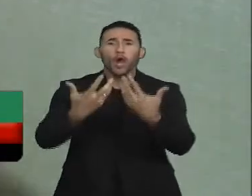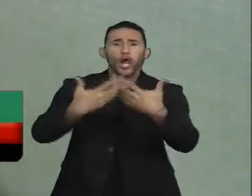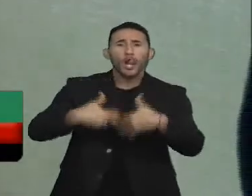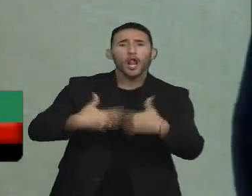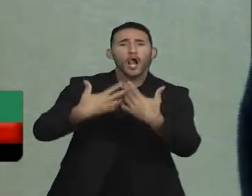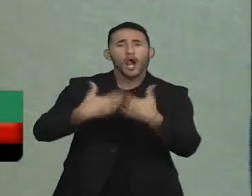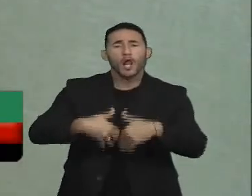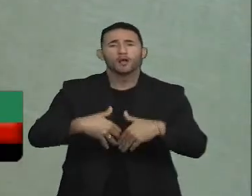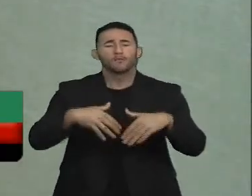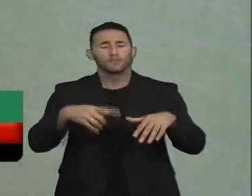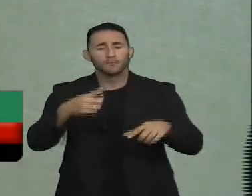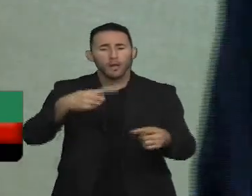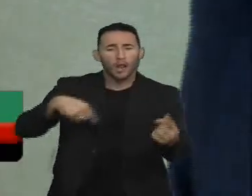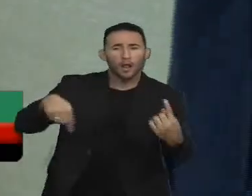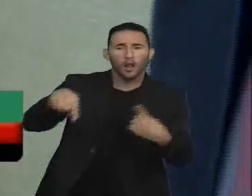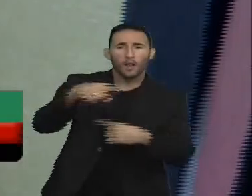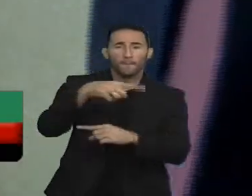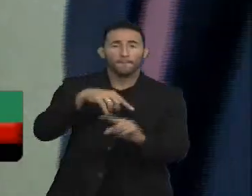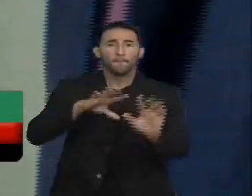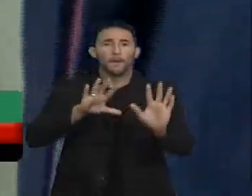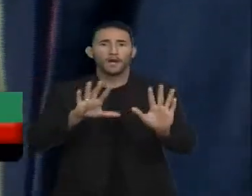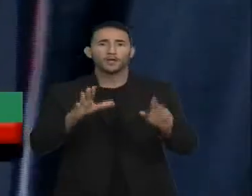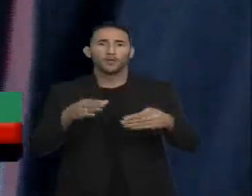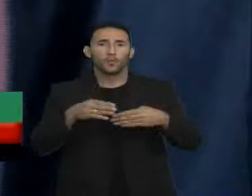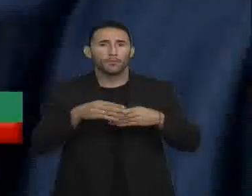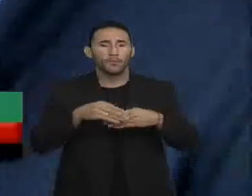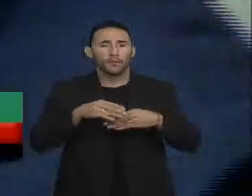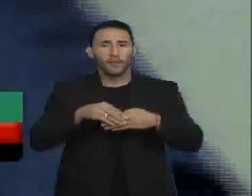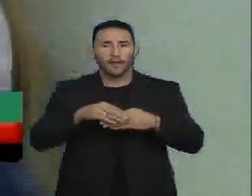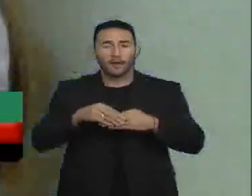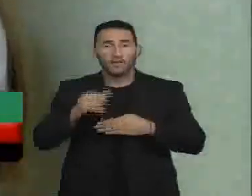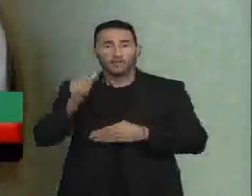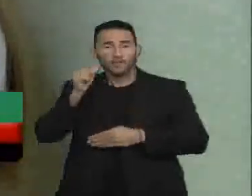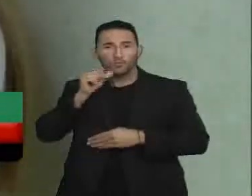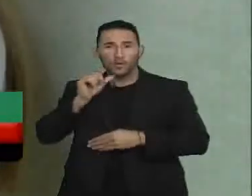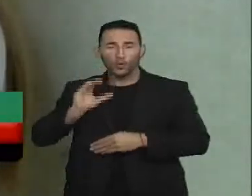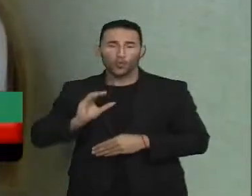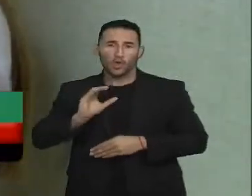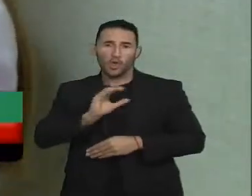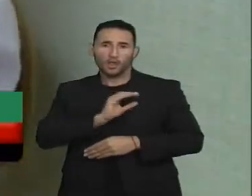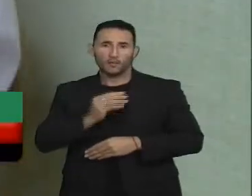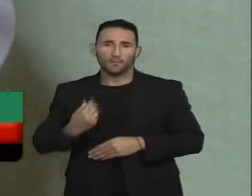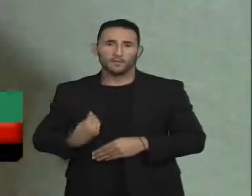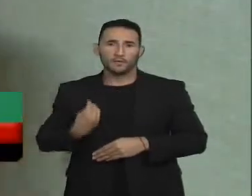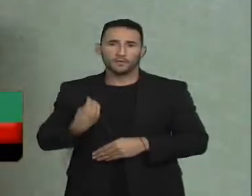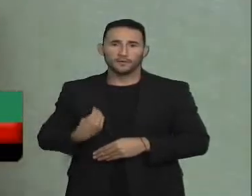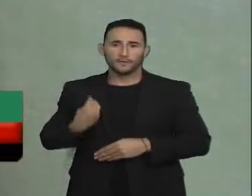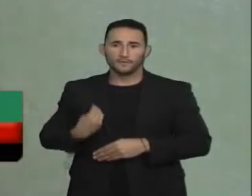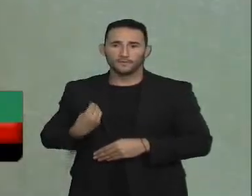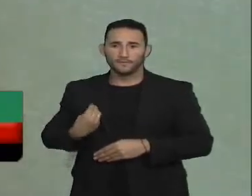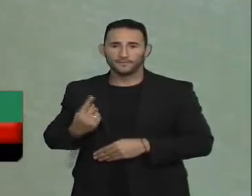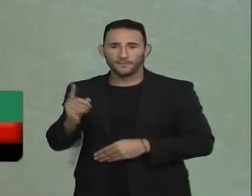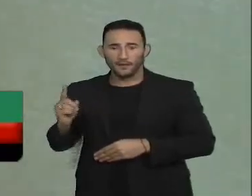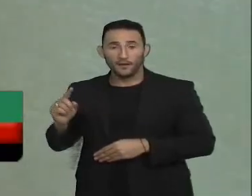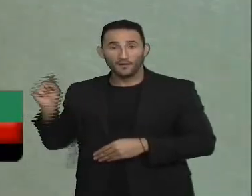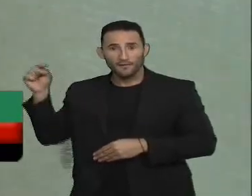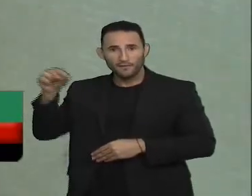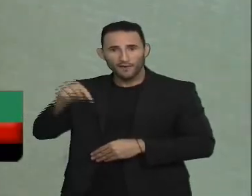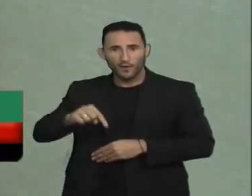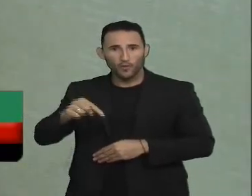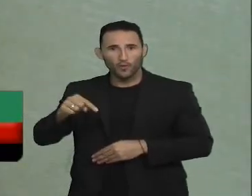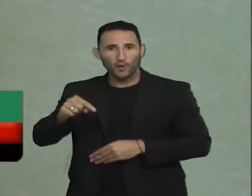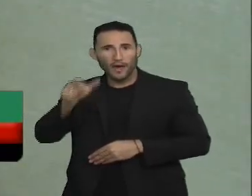aqui para cumprimentar a minha cunhada, que está aqui presente, veio hoje